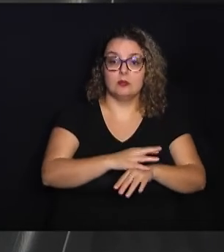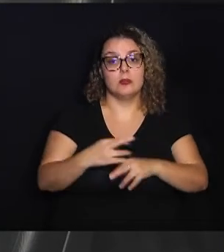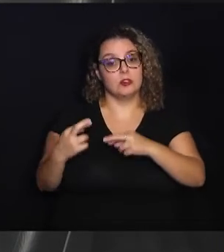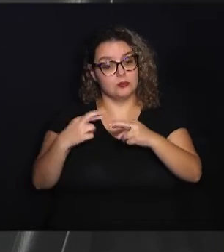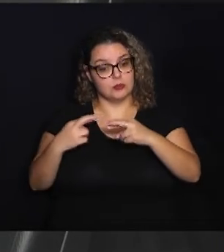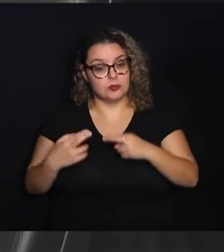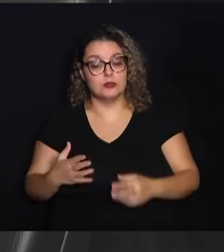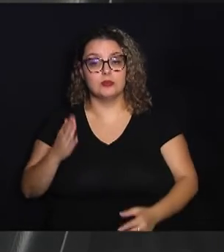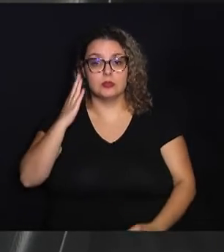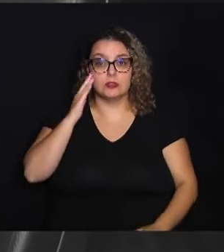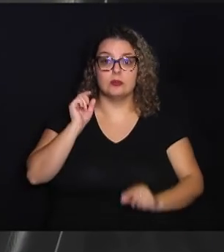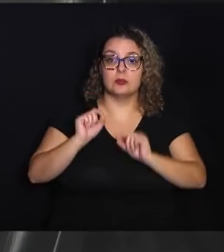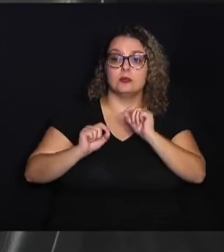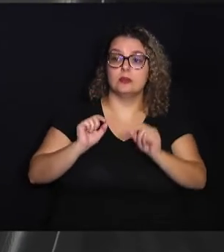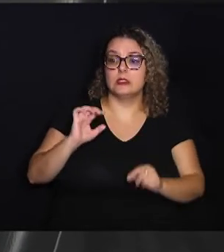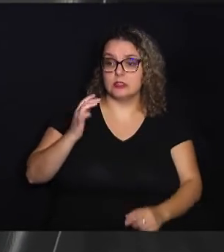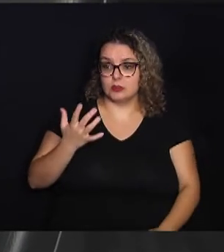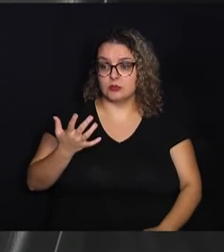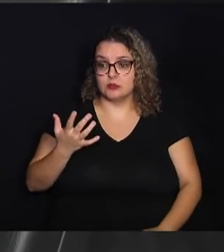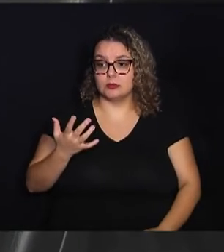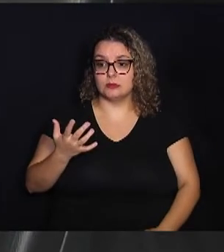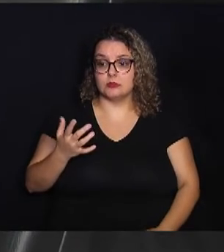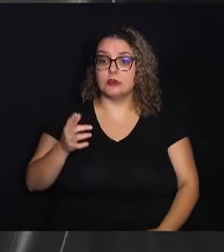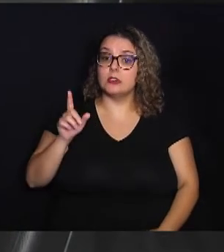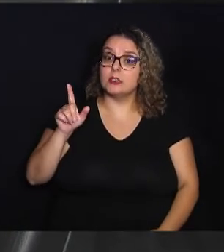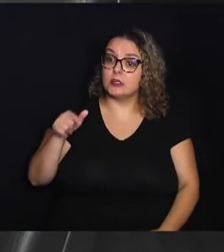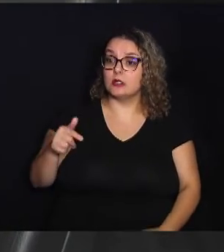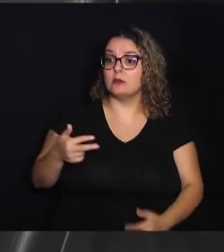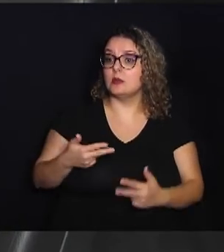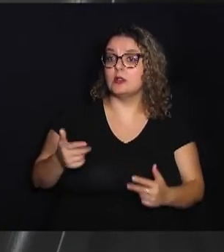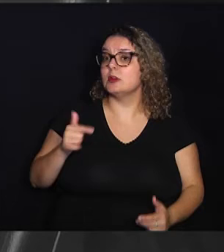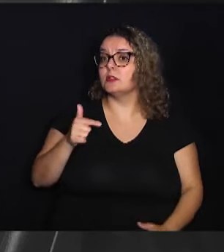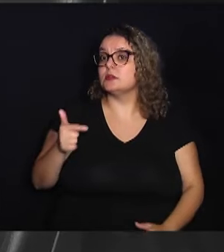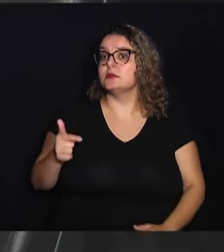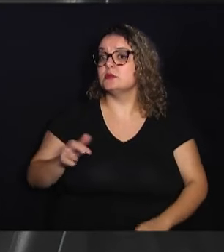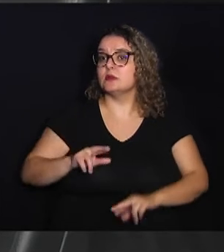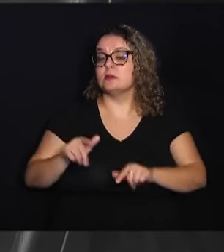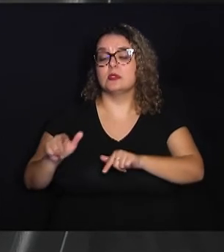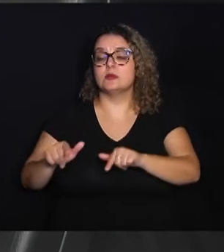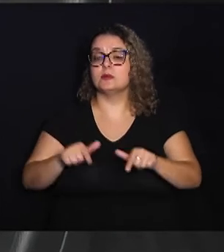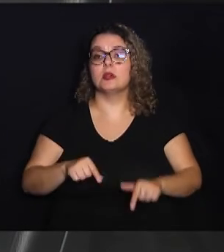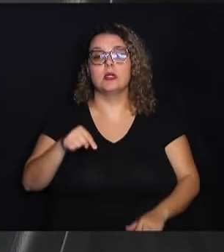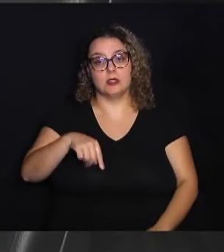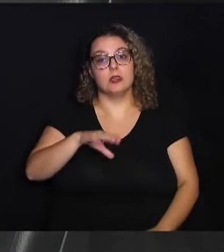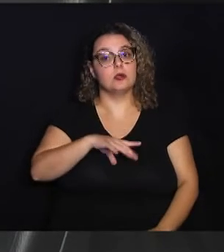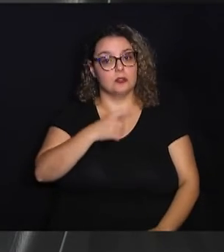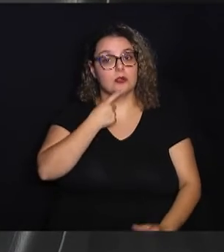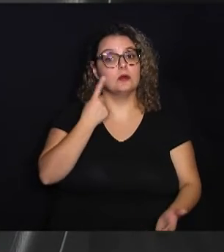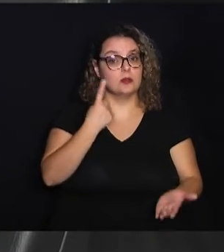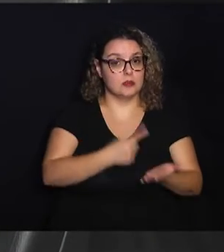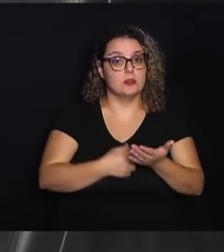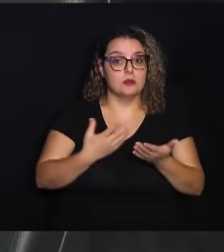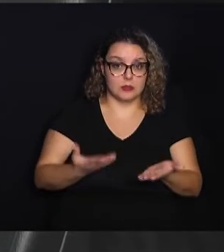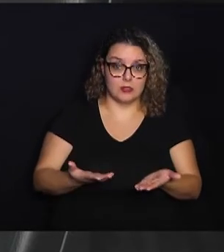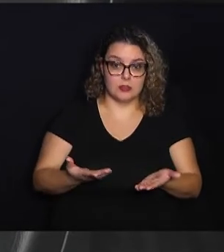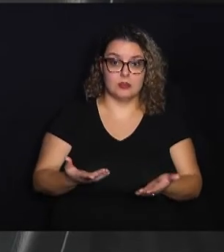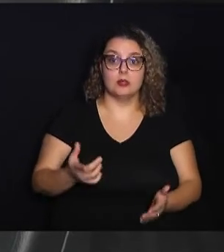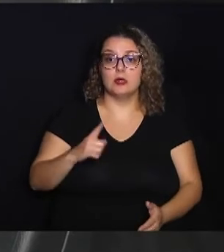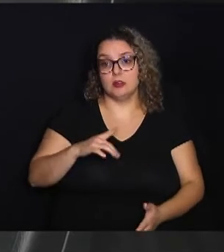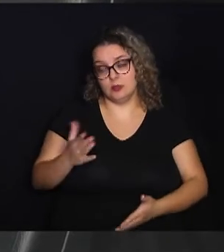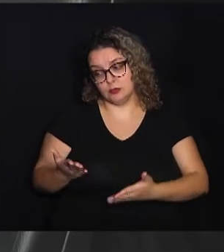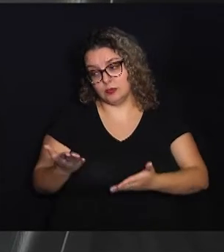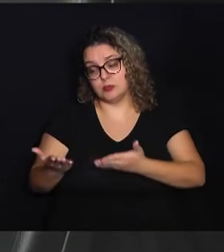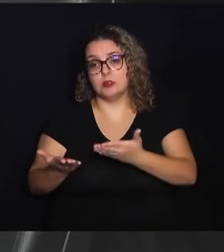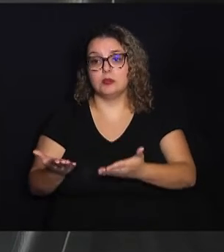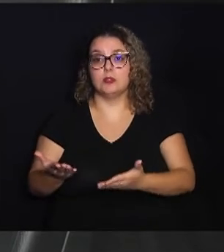no entendimento do que está acontecendo. E isso é algo que não tem em muitos lugares. Aqui Campinas é um marco nesse sentido, e aí eu tenho que elogiar